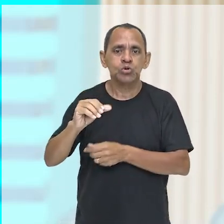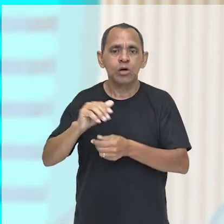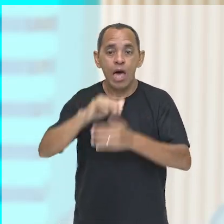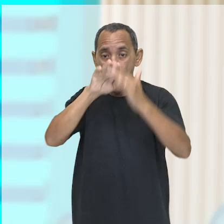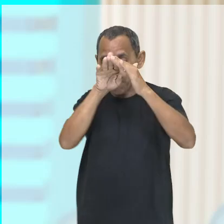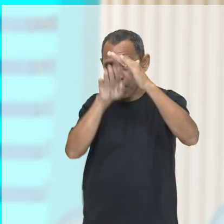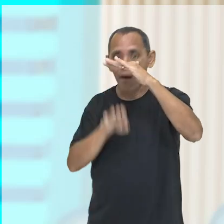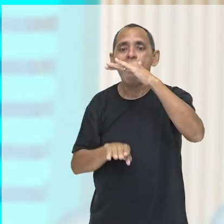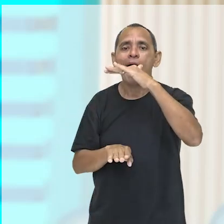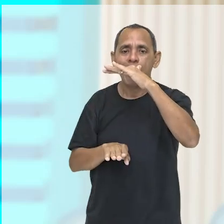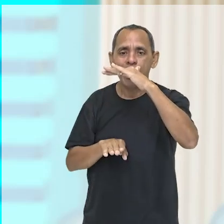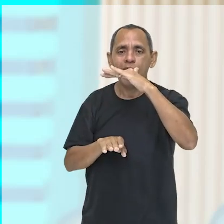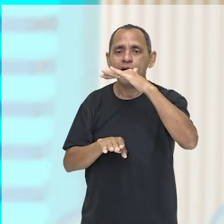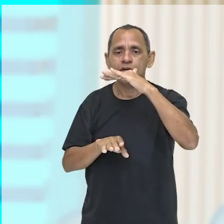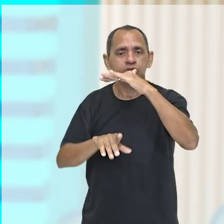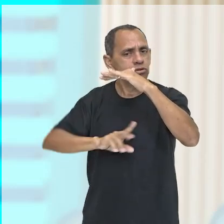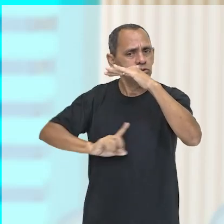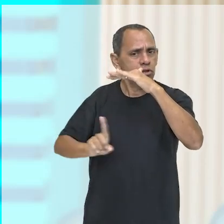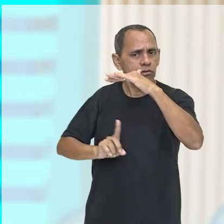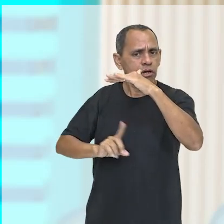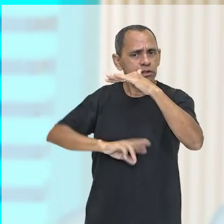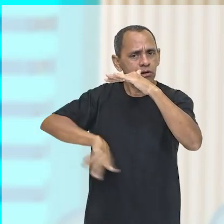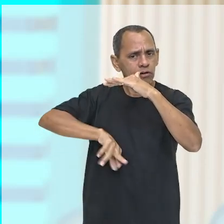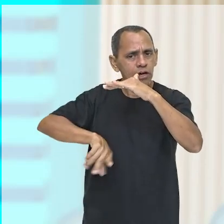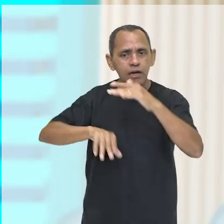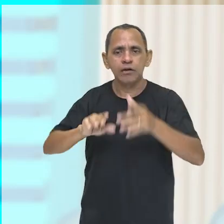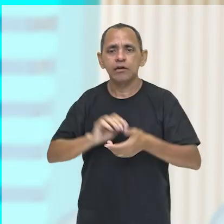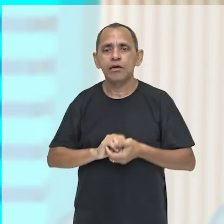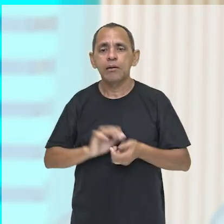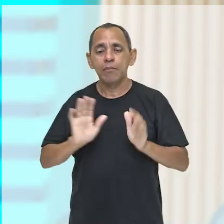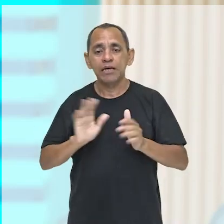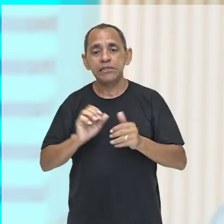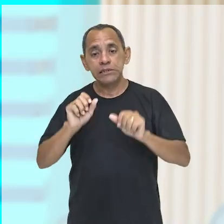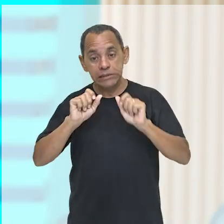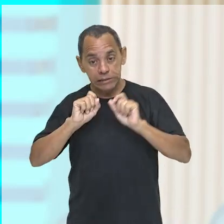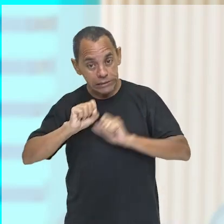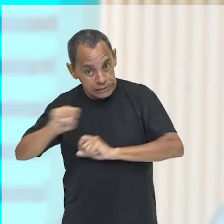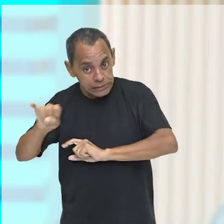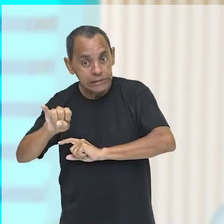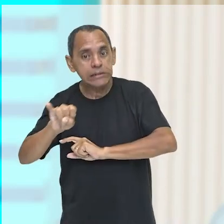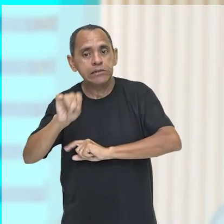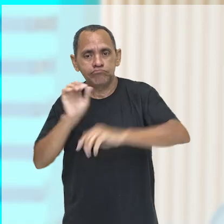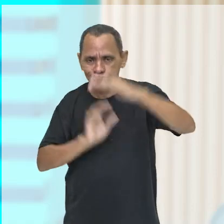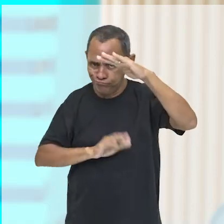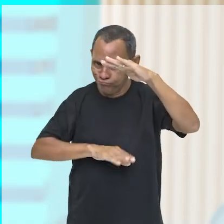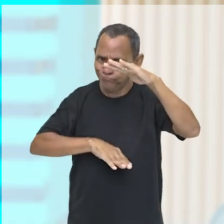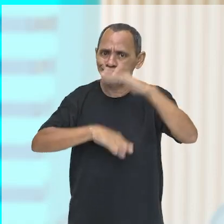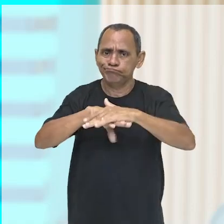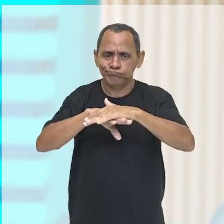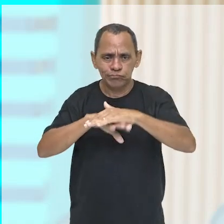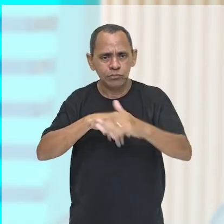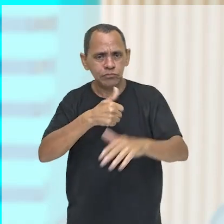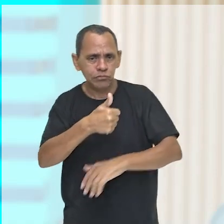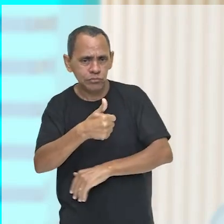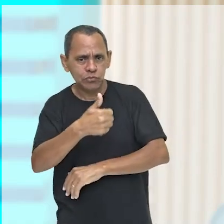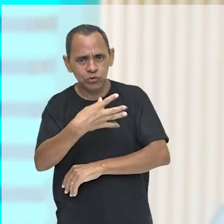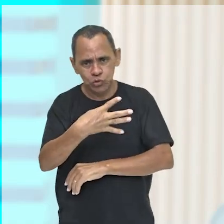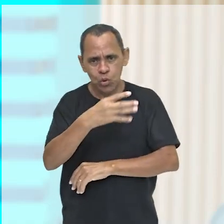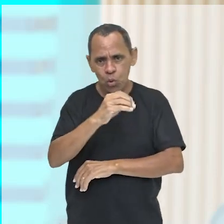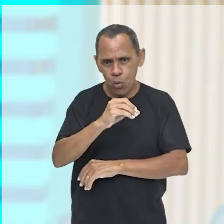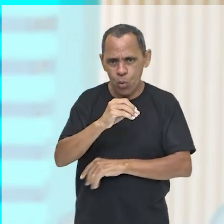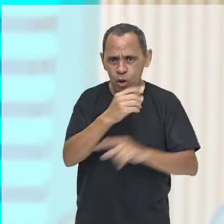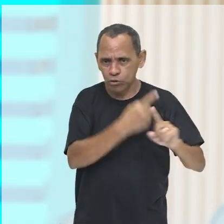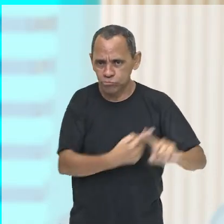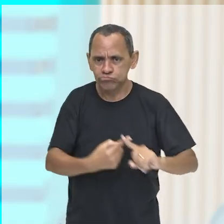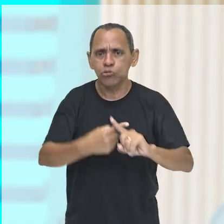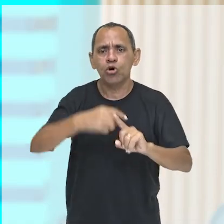mas quanto mais próximo desse limite aí, 140/90 ou 14/9, como costumo dizer, então